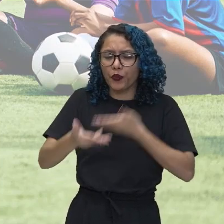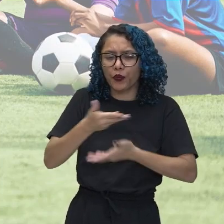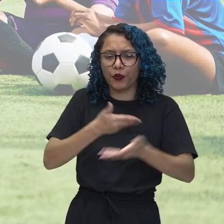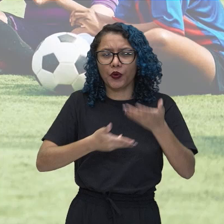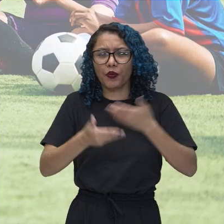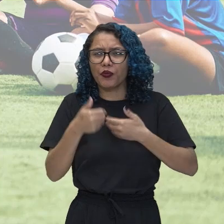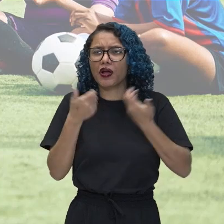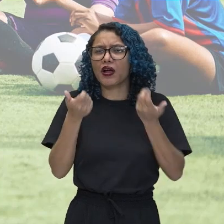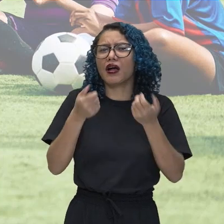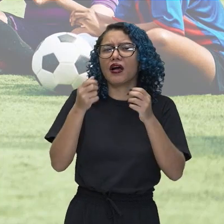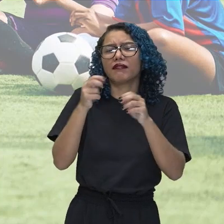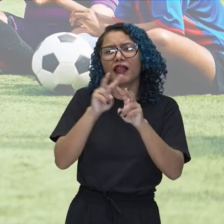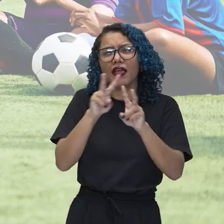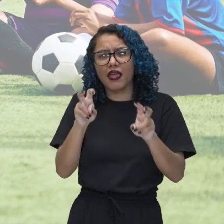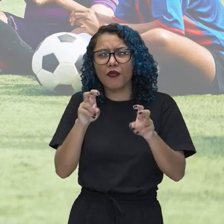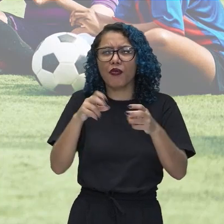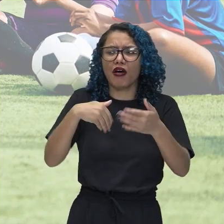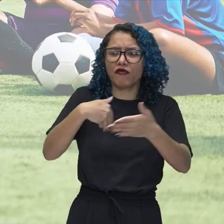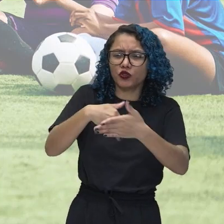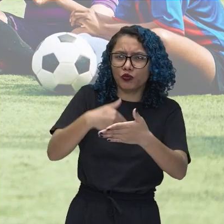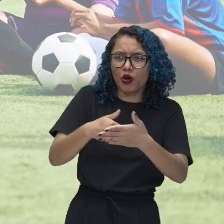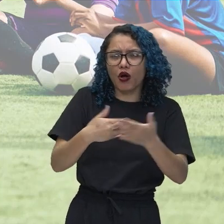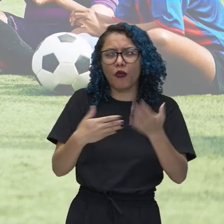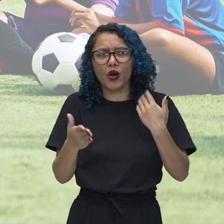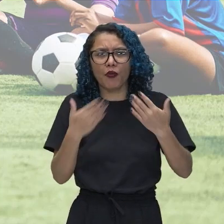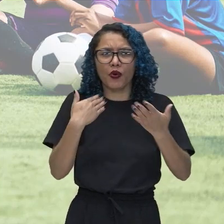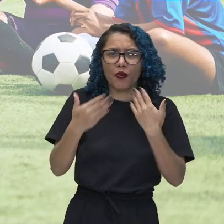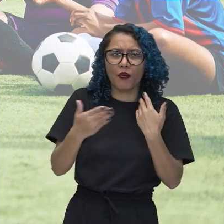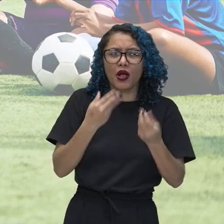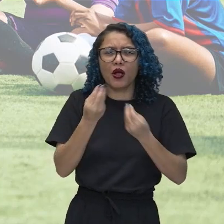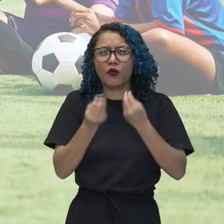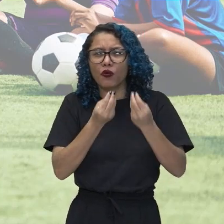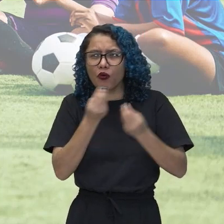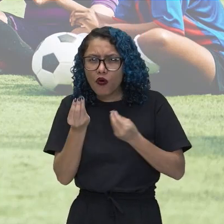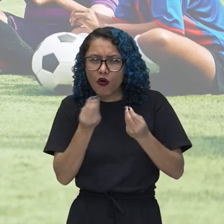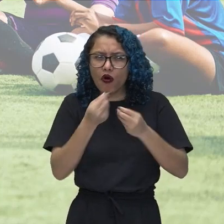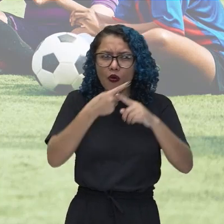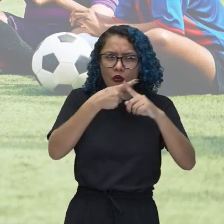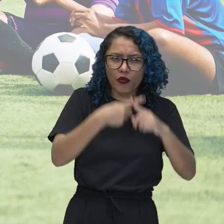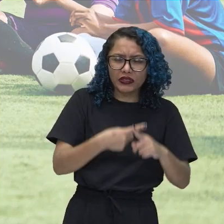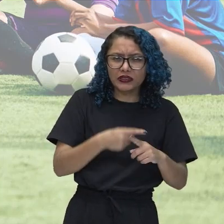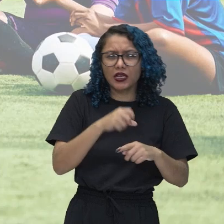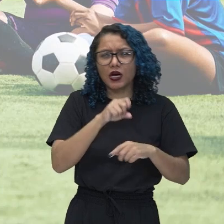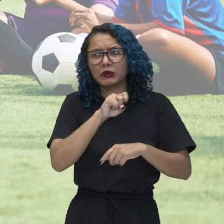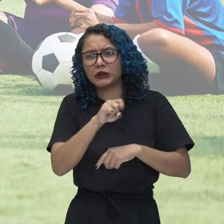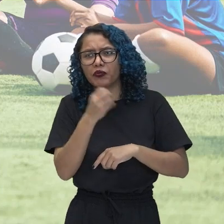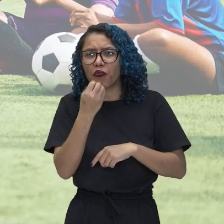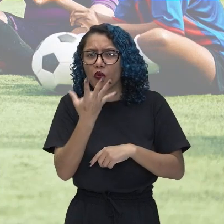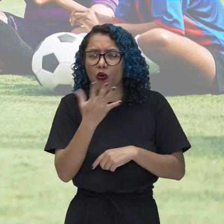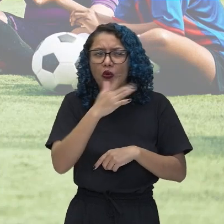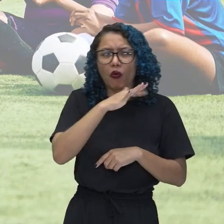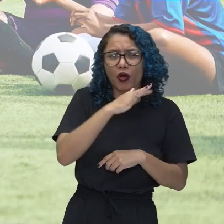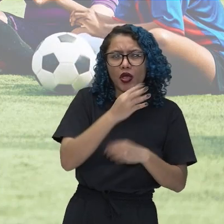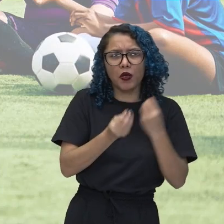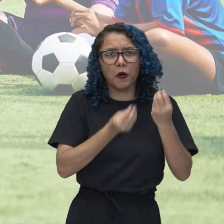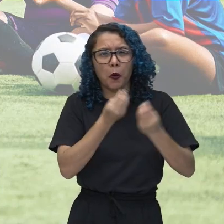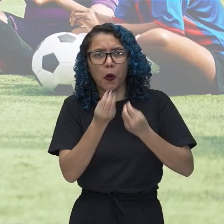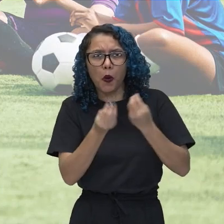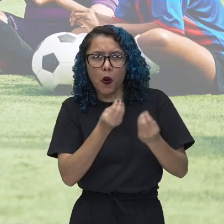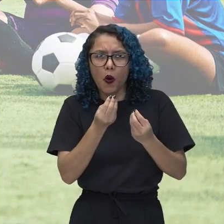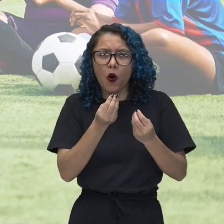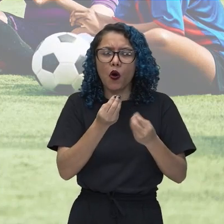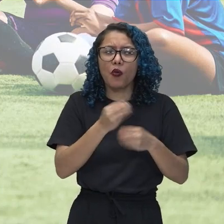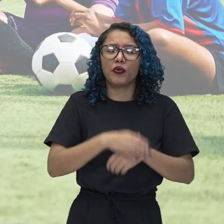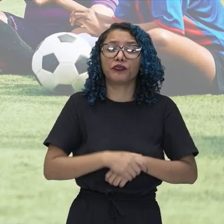futebol, falando sobre como você interpretou a jogada dos seus amigos, se foi bom, se foi ruim, ou então com assuntos